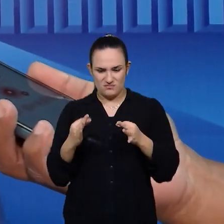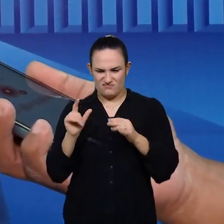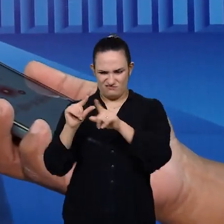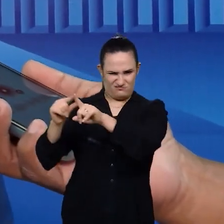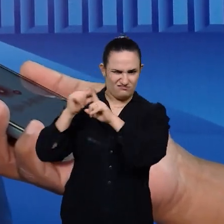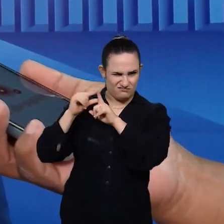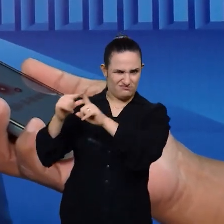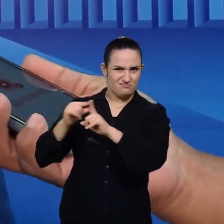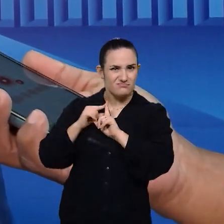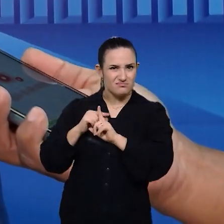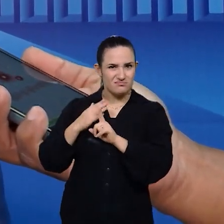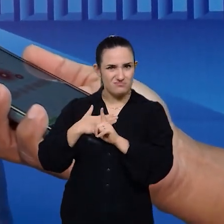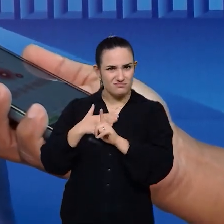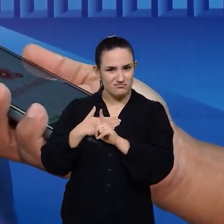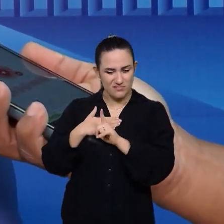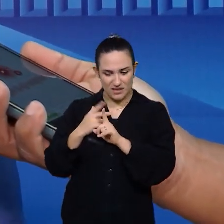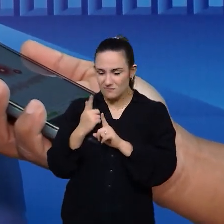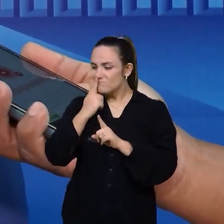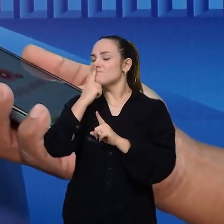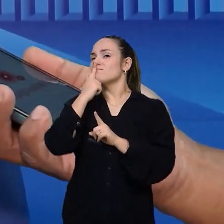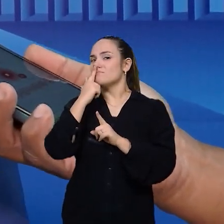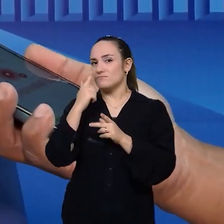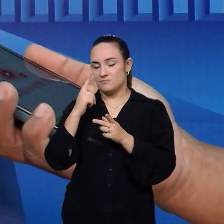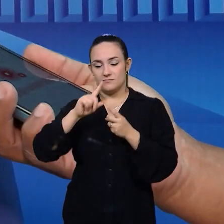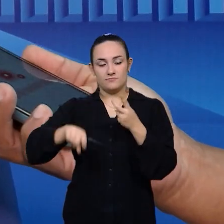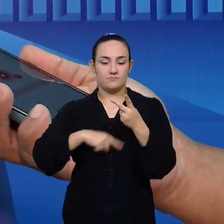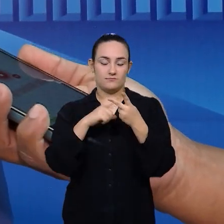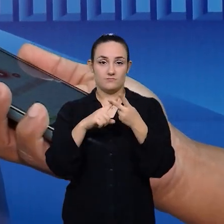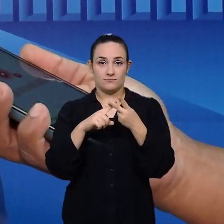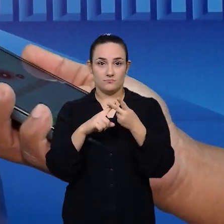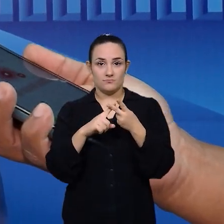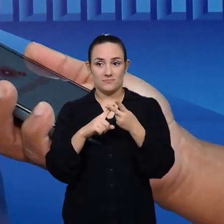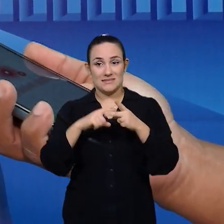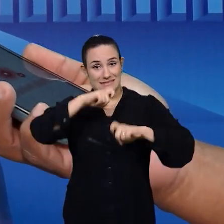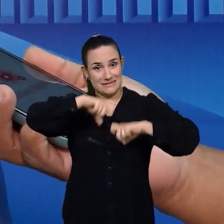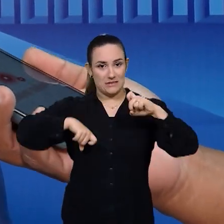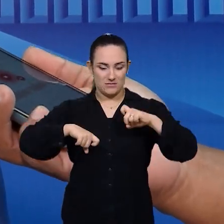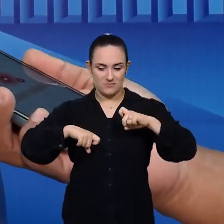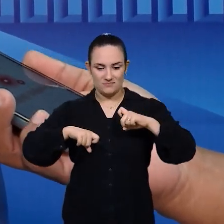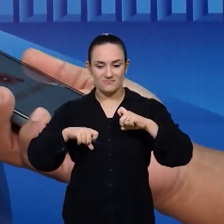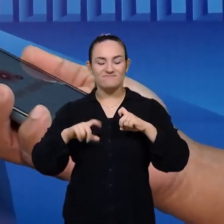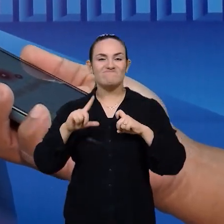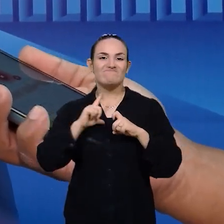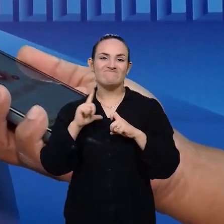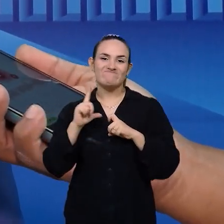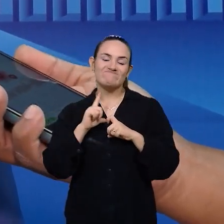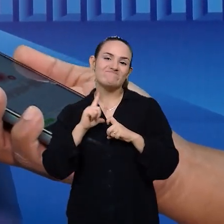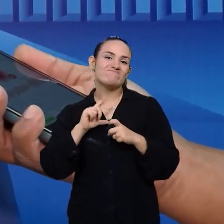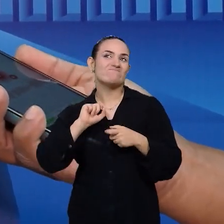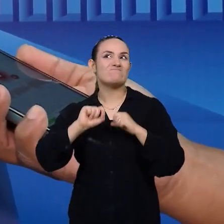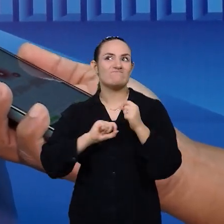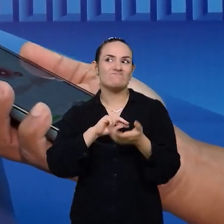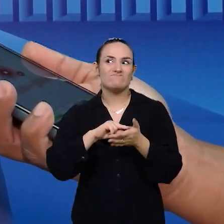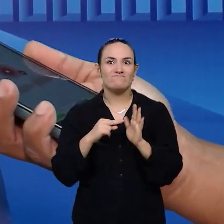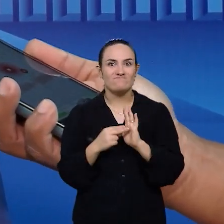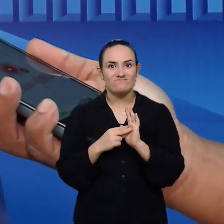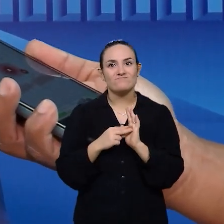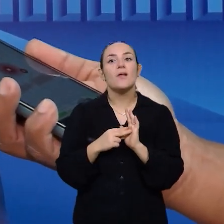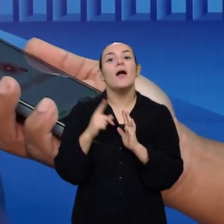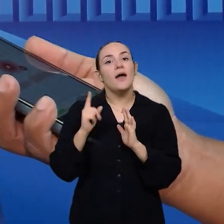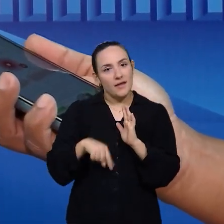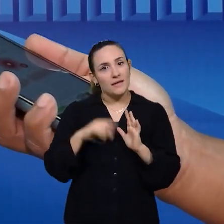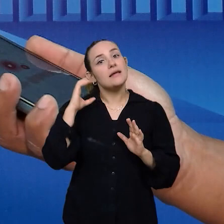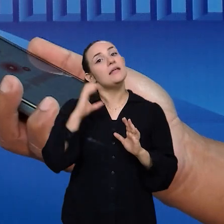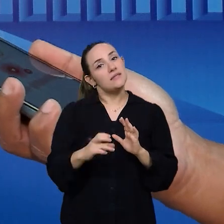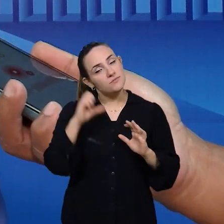dignidade da pessoa, questões relacionadas à intimidade. Já o assédio sexual, ele tem essa conotação e ele